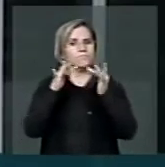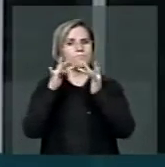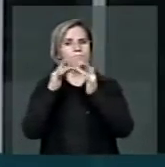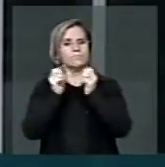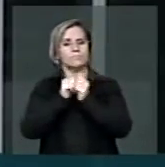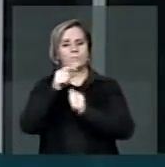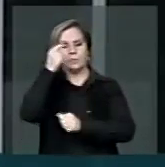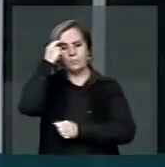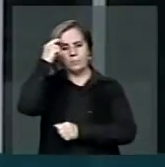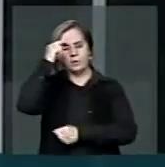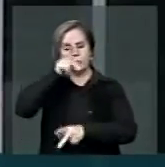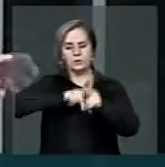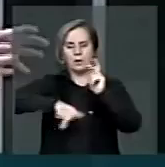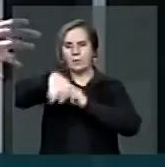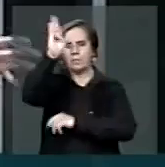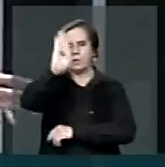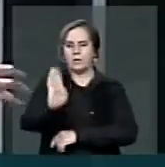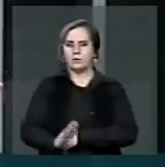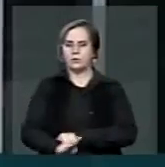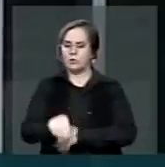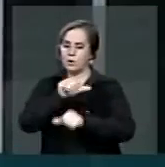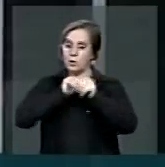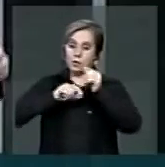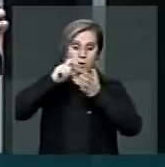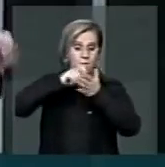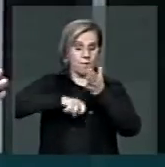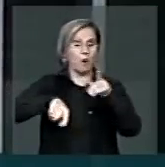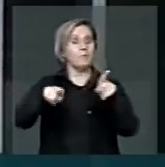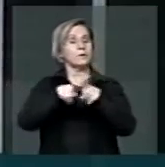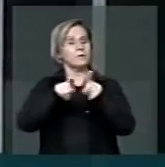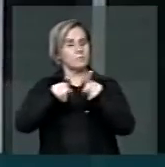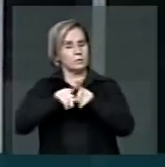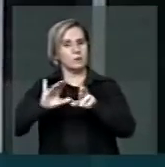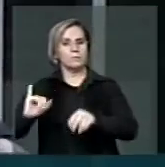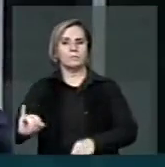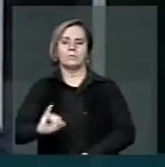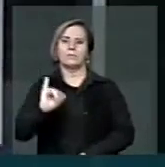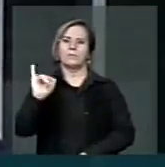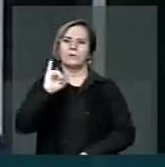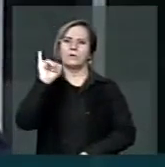pensa o eleitor brasileiro. A reforma tributária também de grande importância,